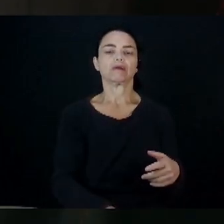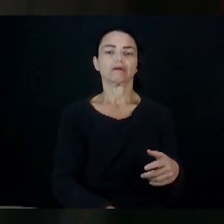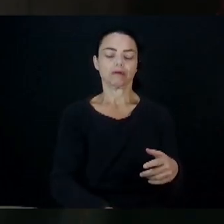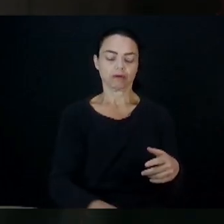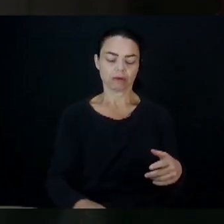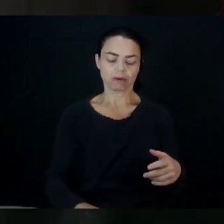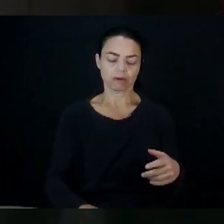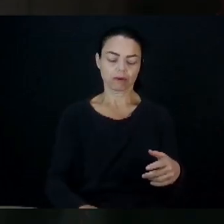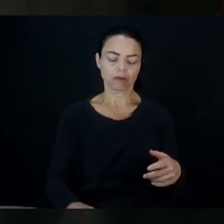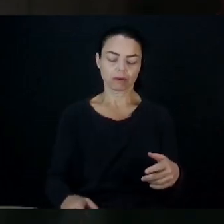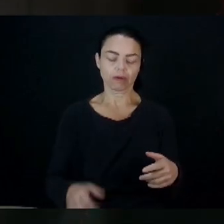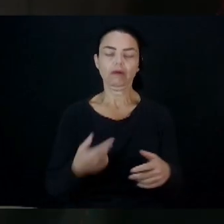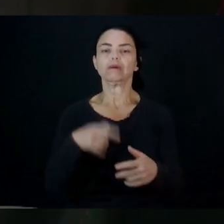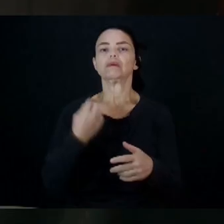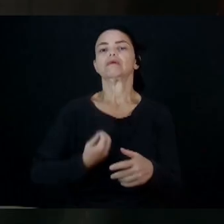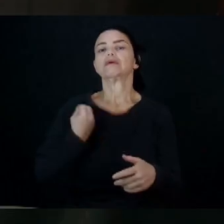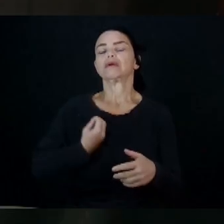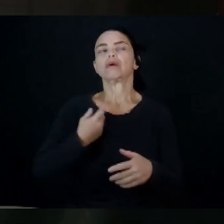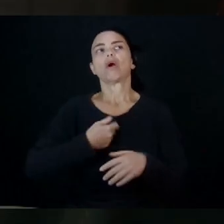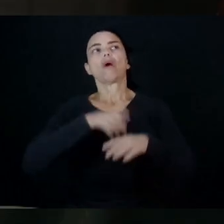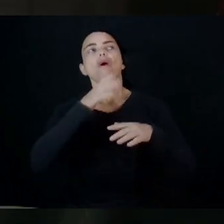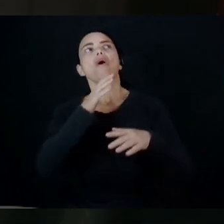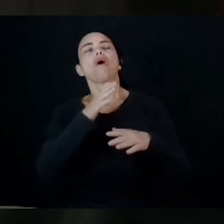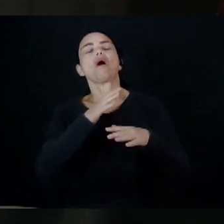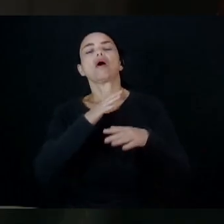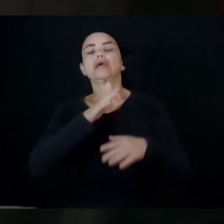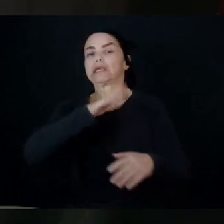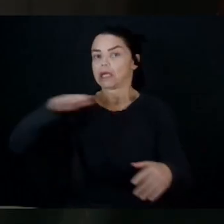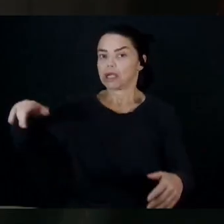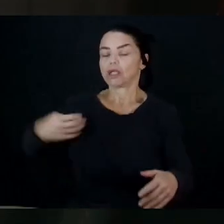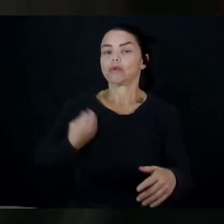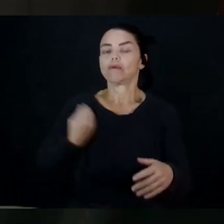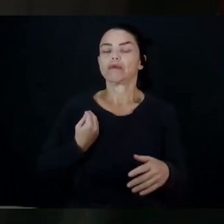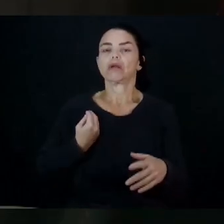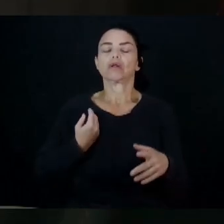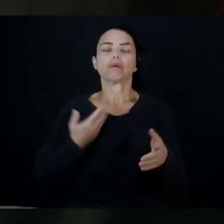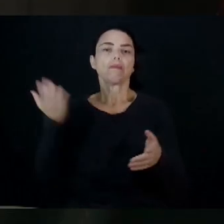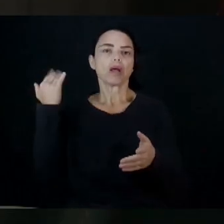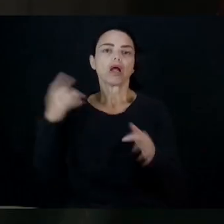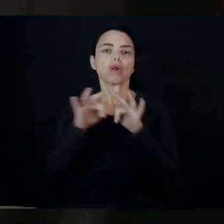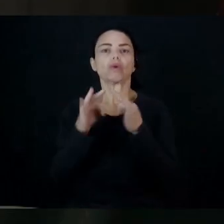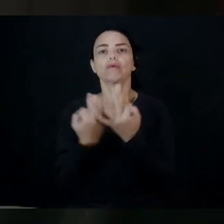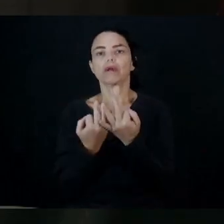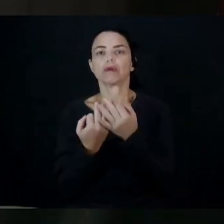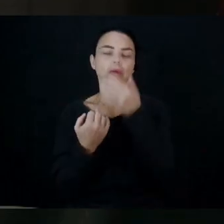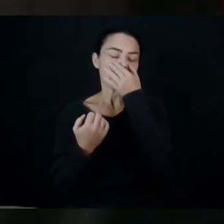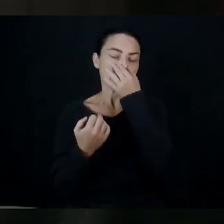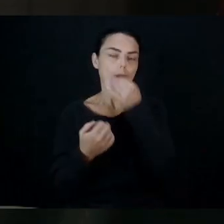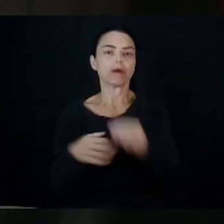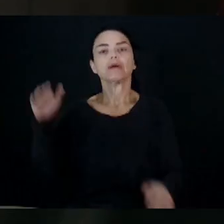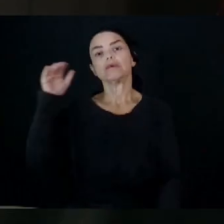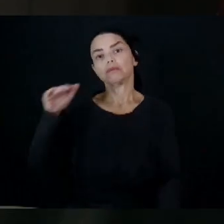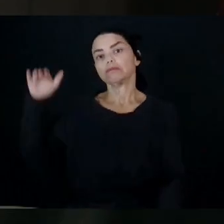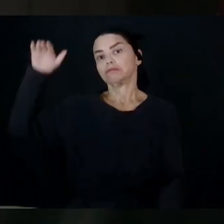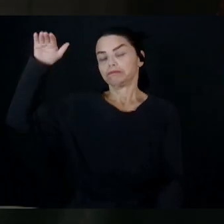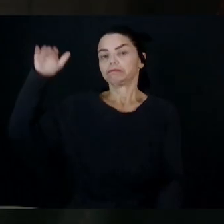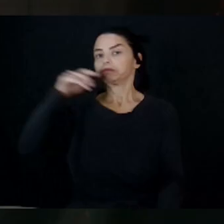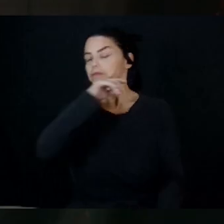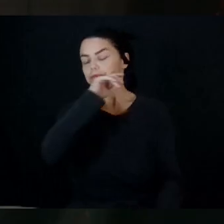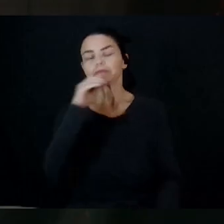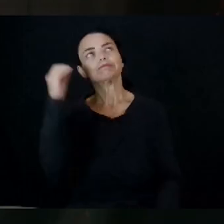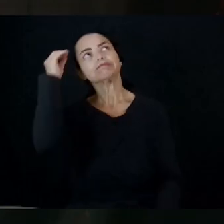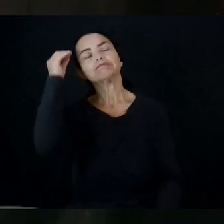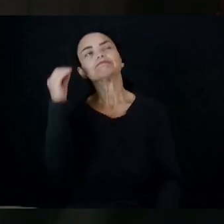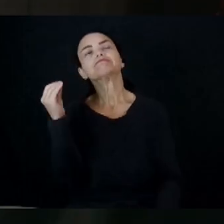crianças que viveram ali, né, a sua vida, em família, enfim, e aí ficaram adultas e tentam buscar